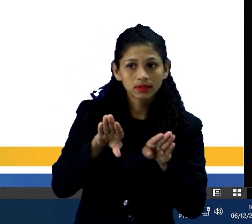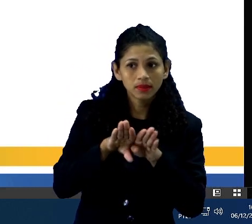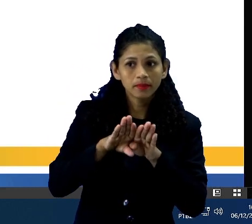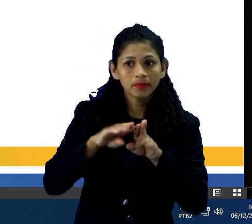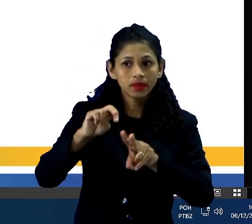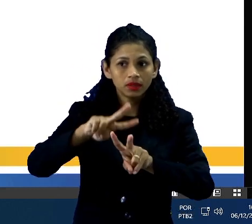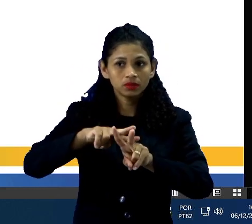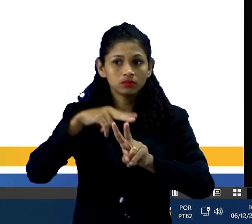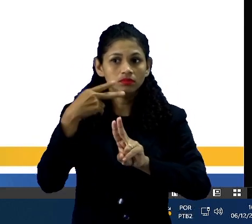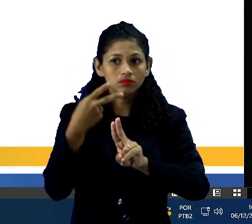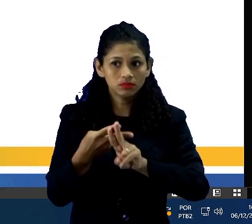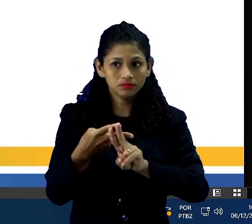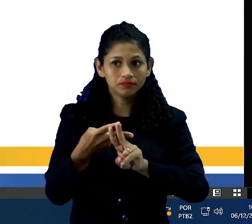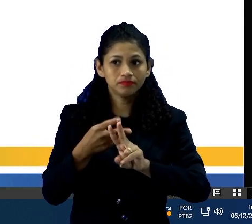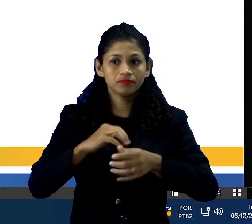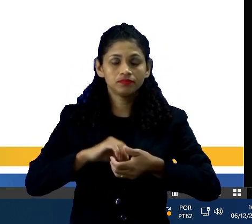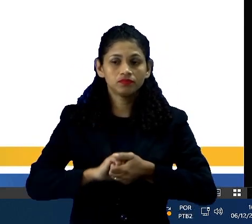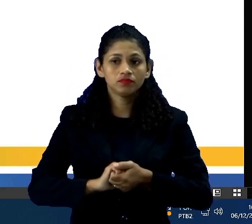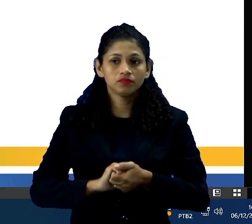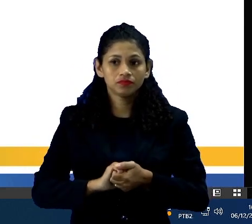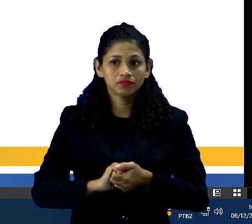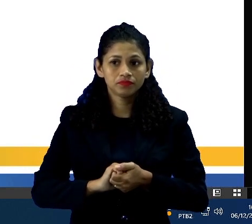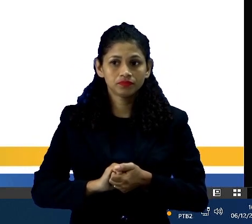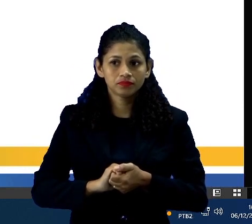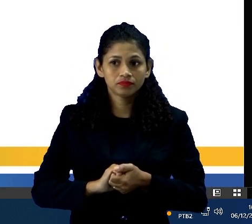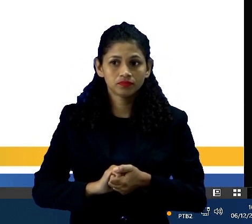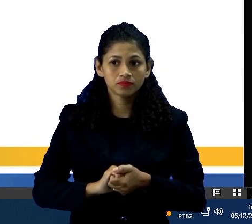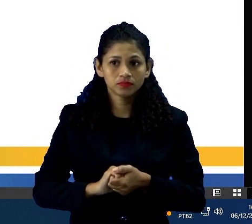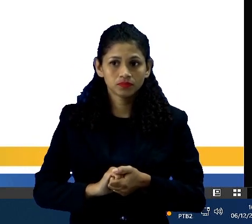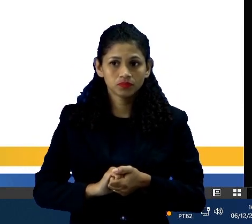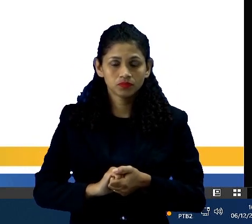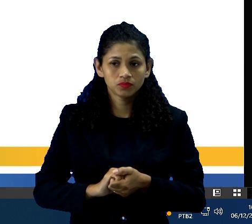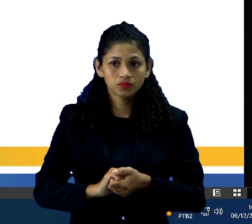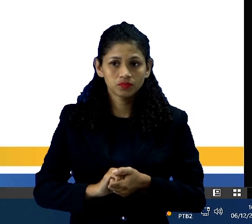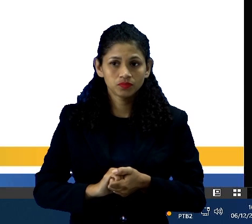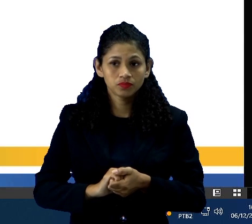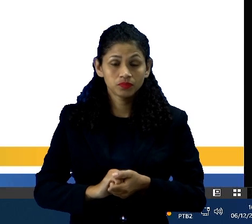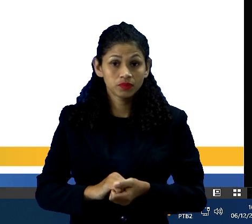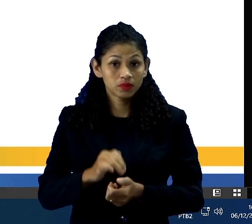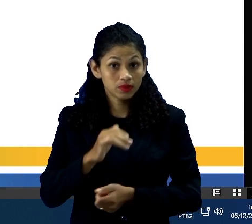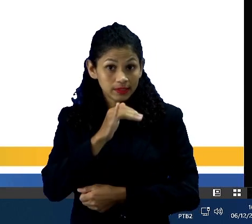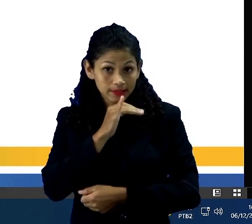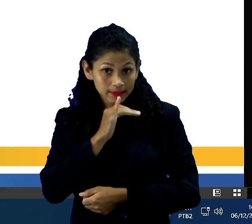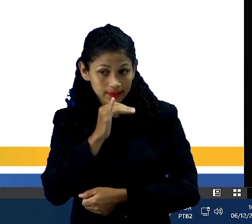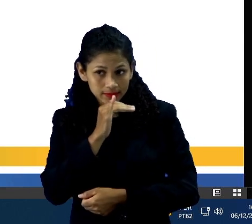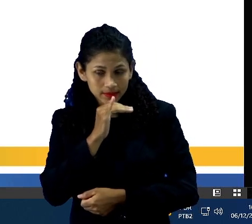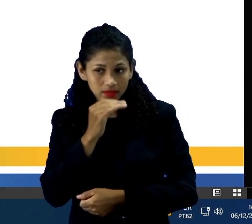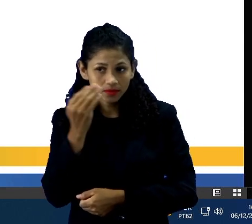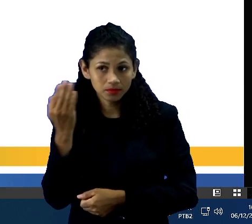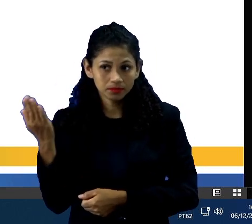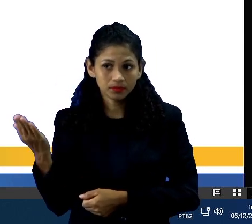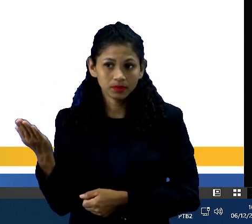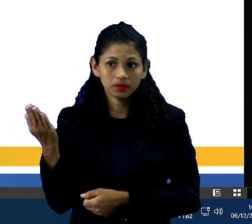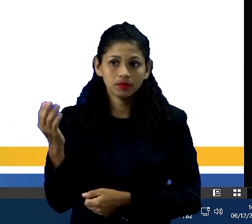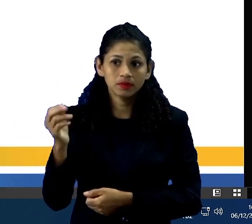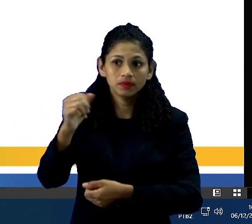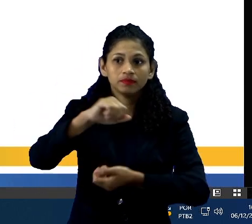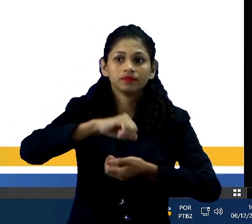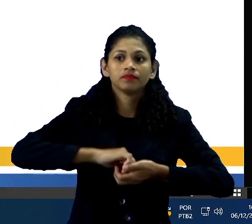a outra também reduz na mesma quantidade, e assim por diante. Exemplo de proporcionalidade